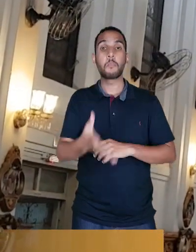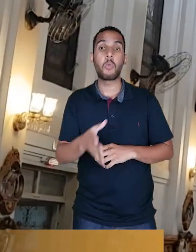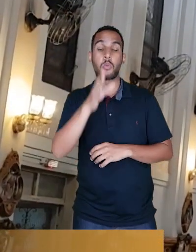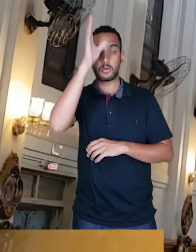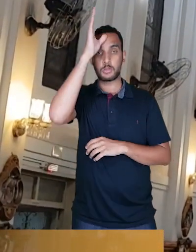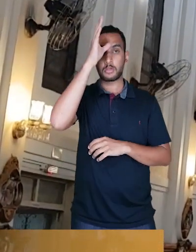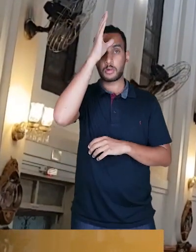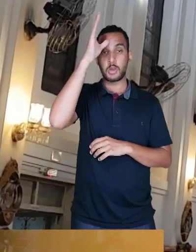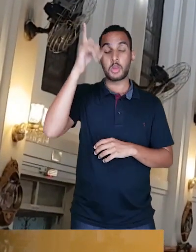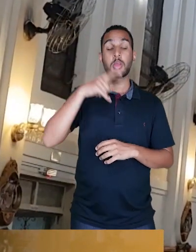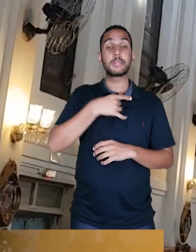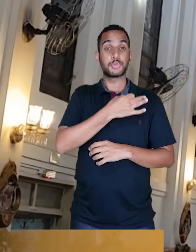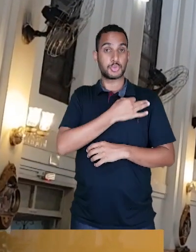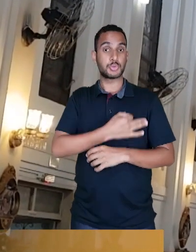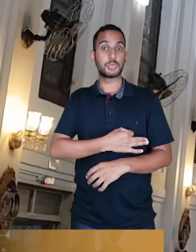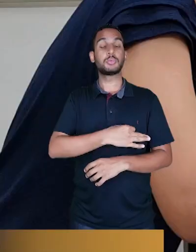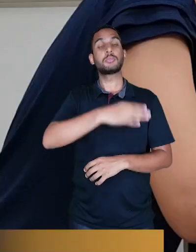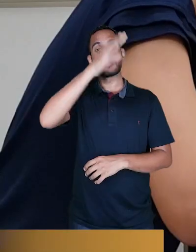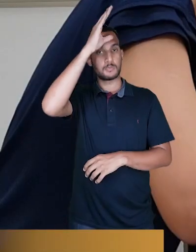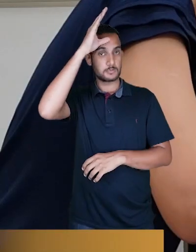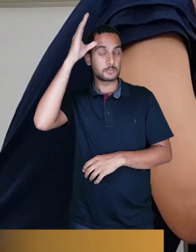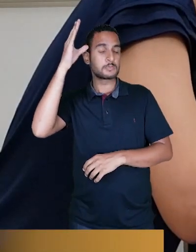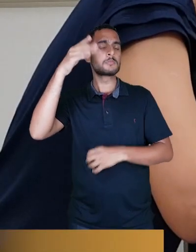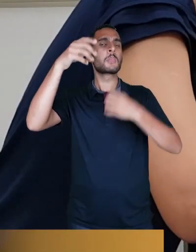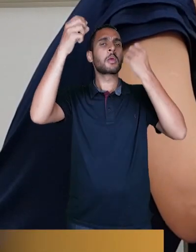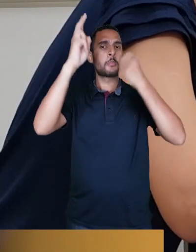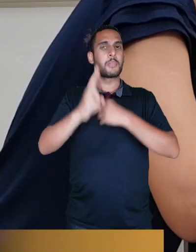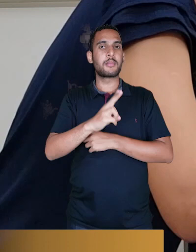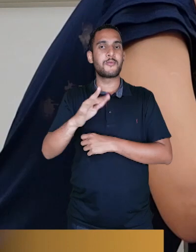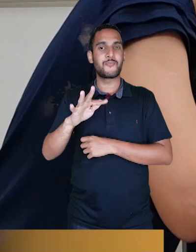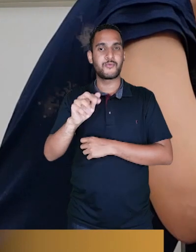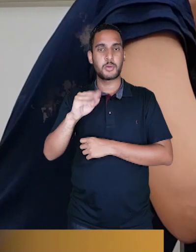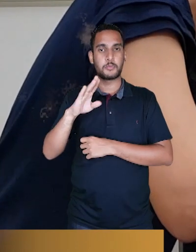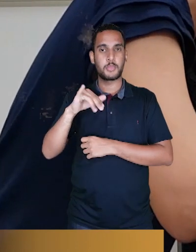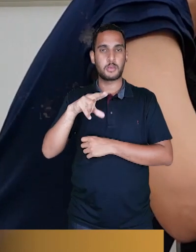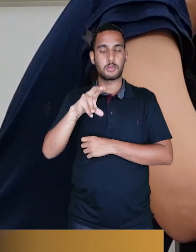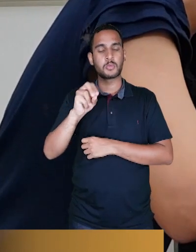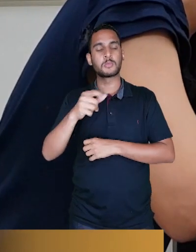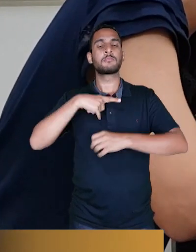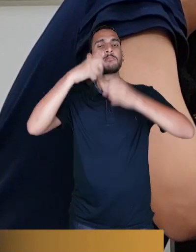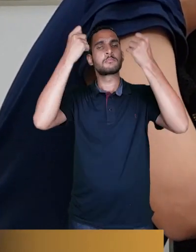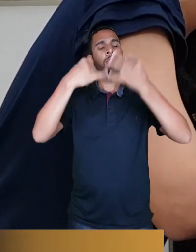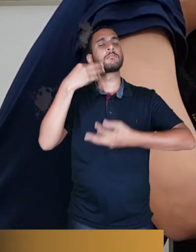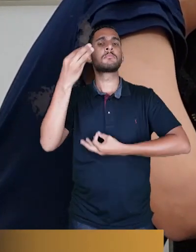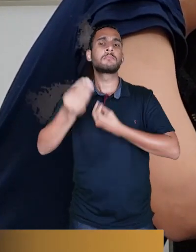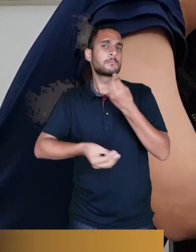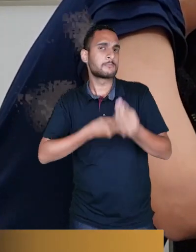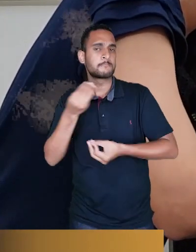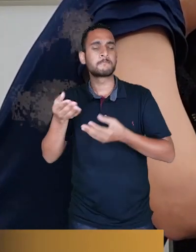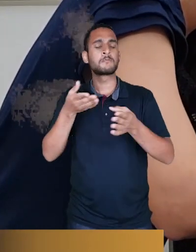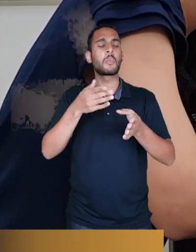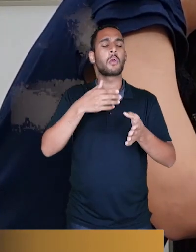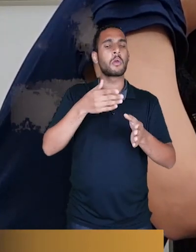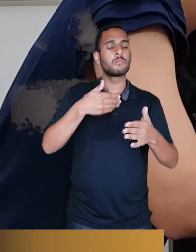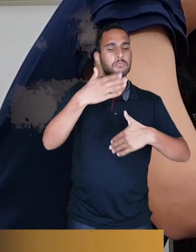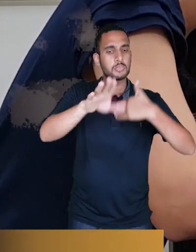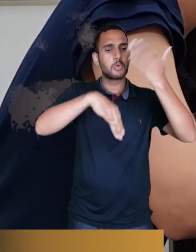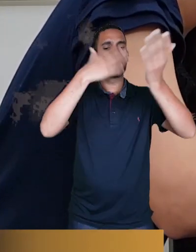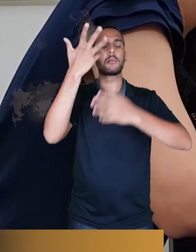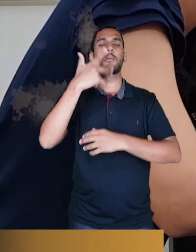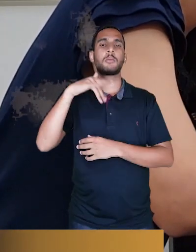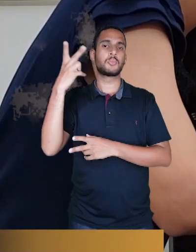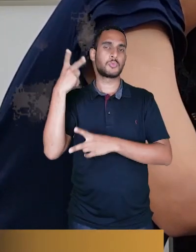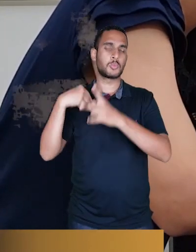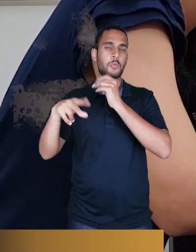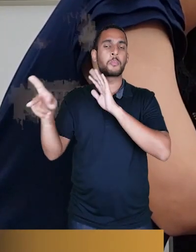cristãos e honestos cidadãos padre fabiano nos explica como isso é importante para o direcionamento das crianças e jovens